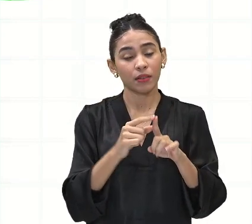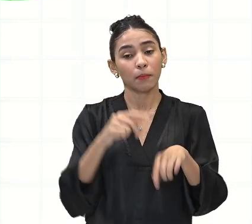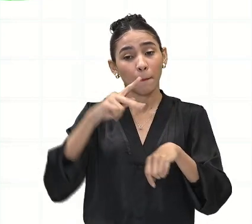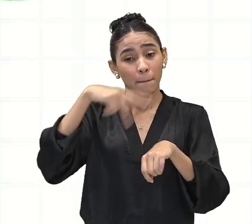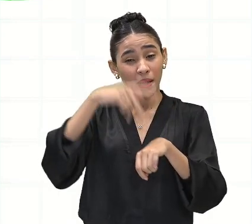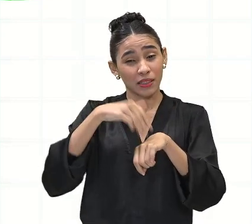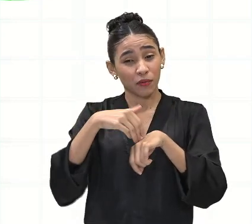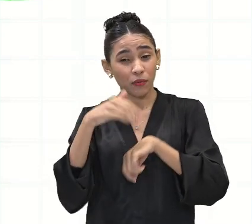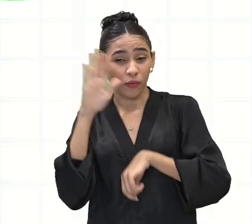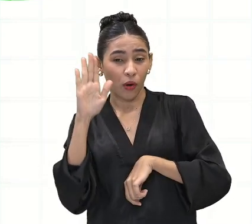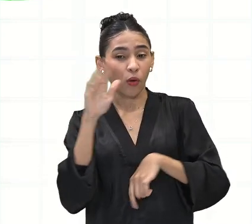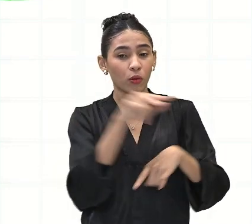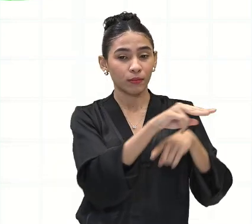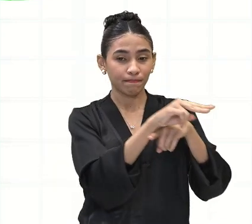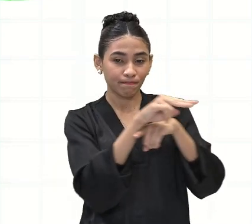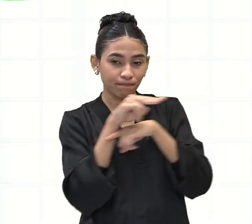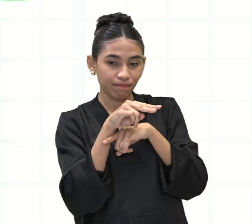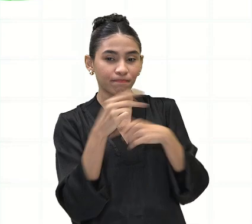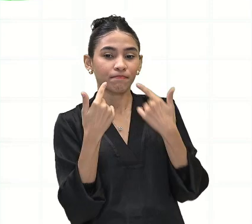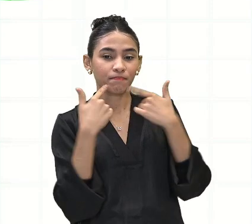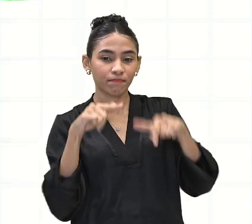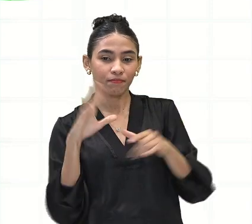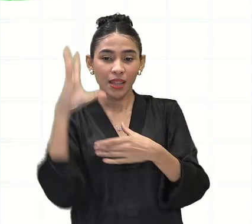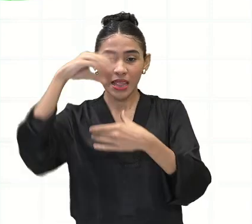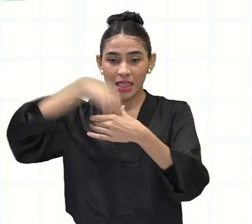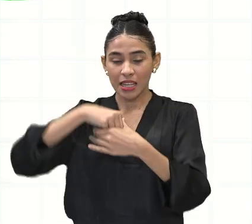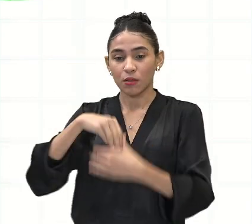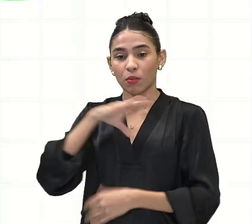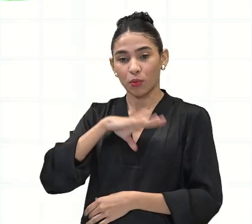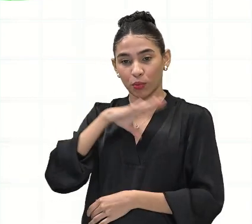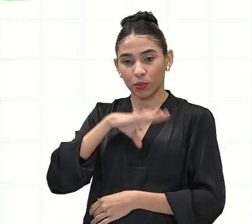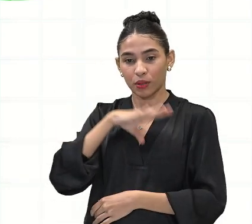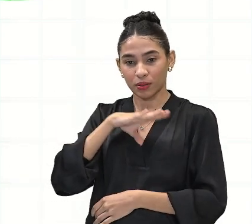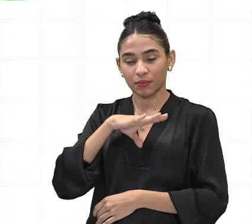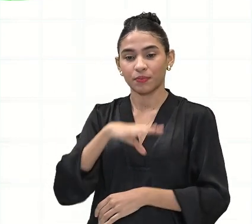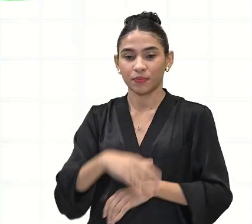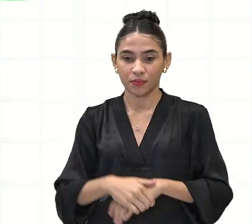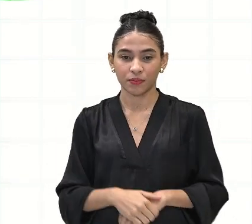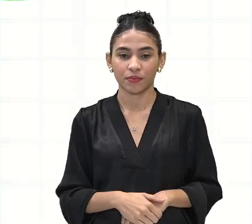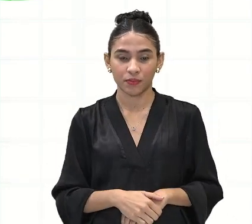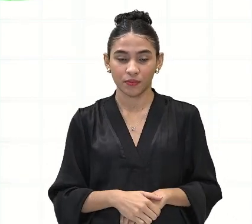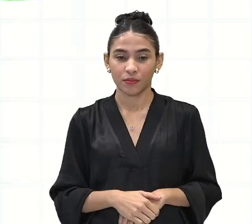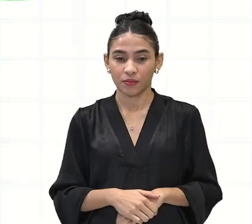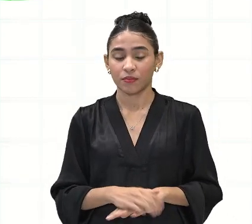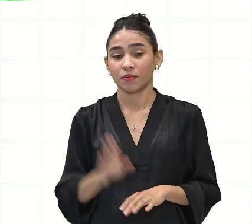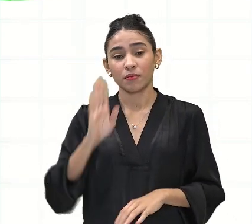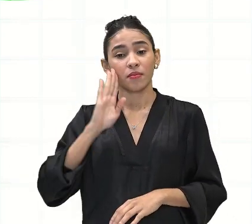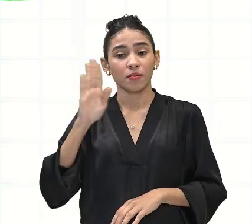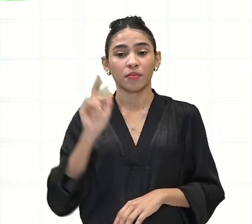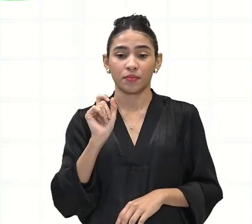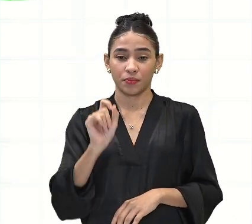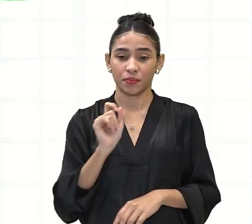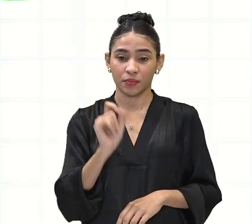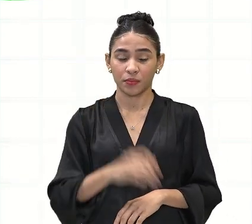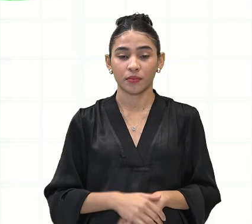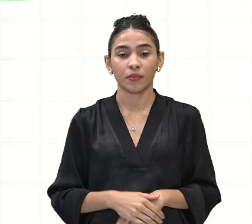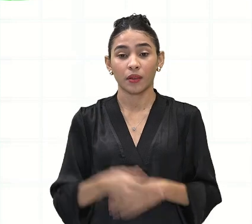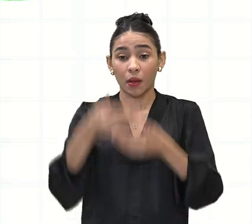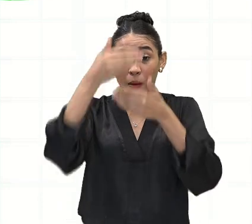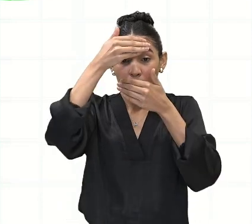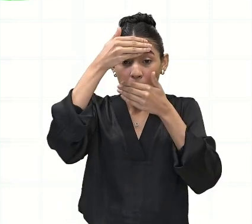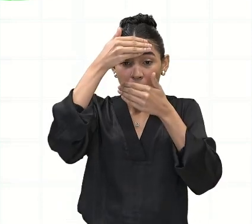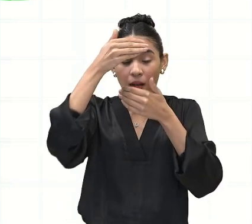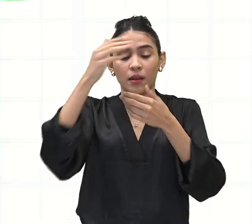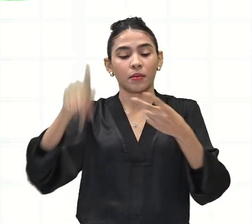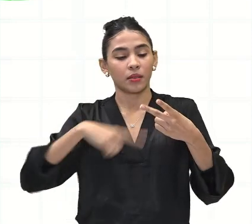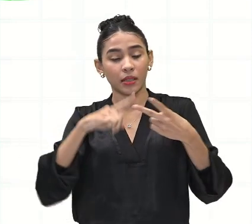países e fazem com que sejam agregadas aqui ao idioma de língua portuguesa. Vimos principalmente aí dos árabes, dos